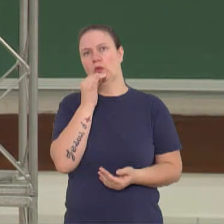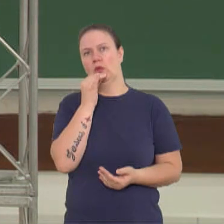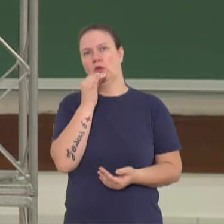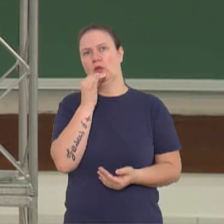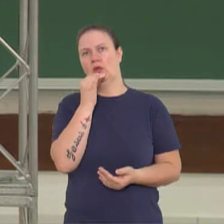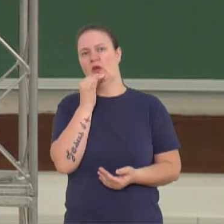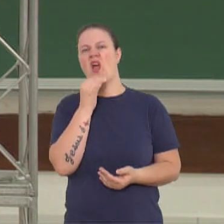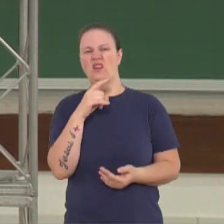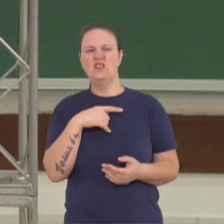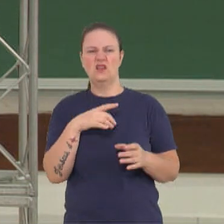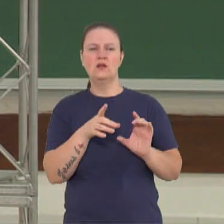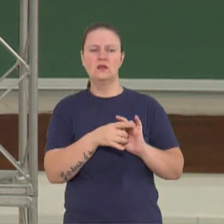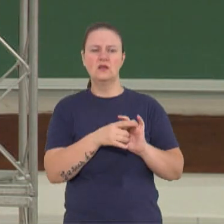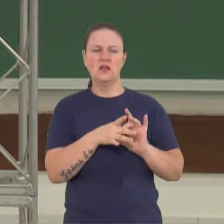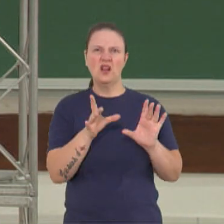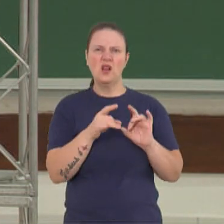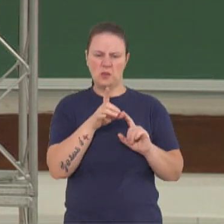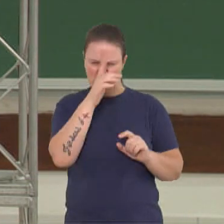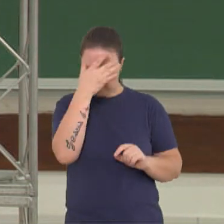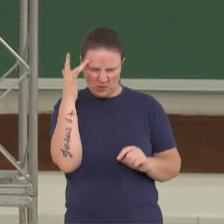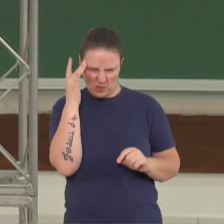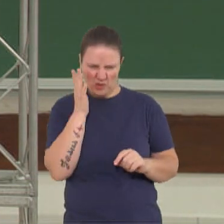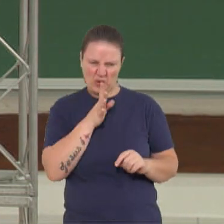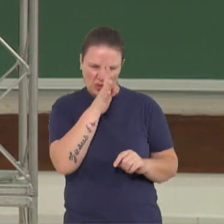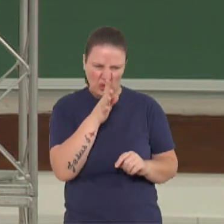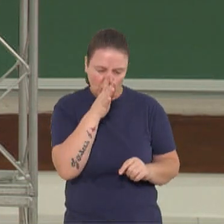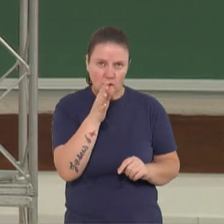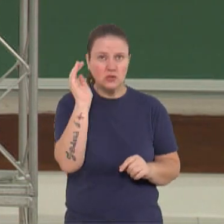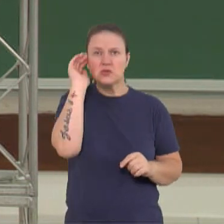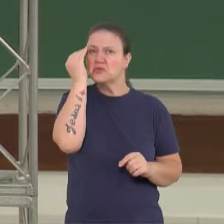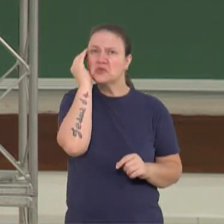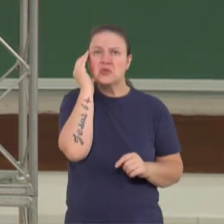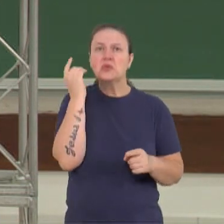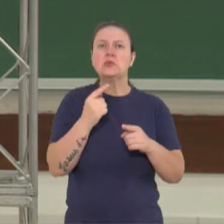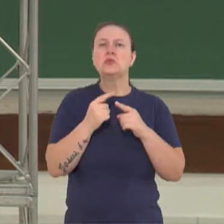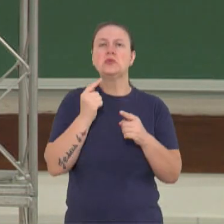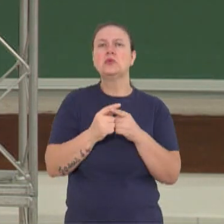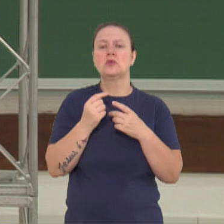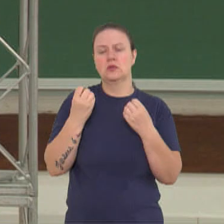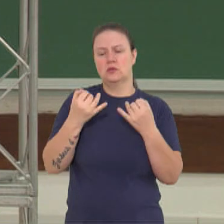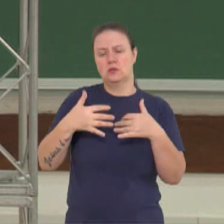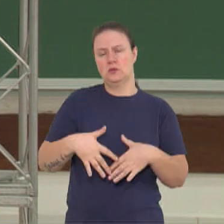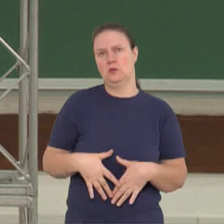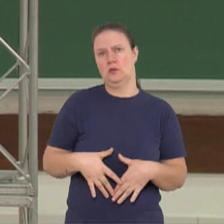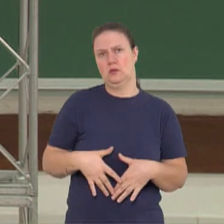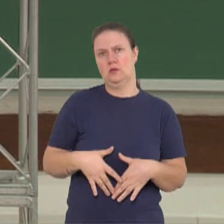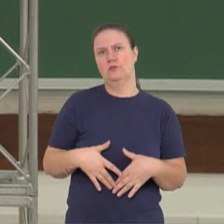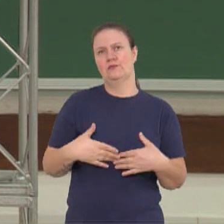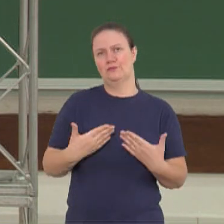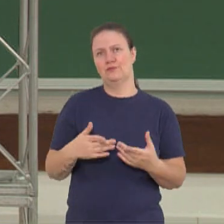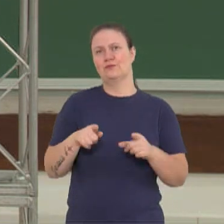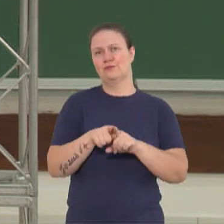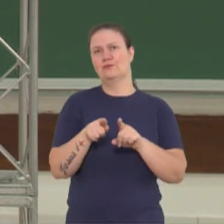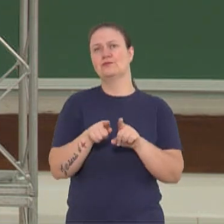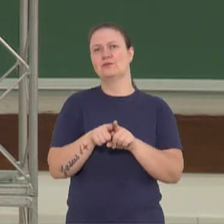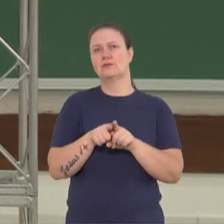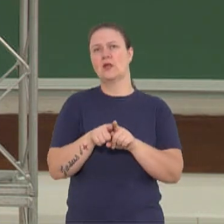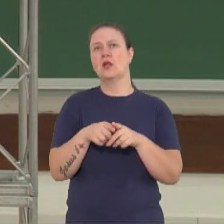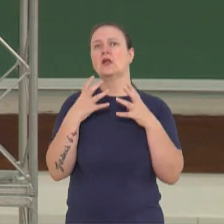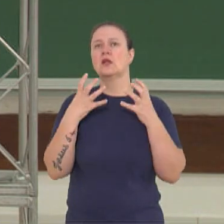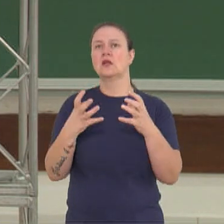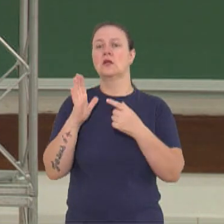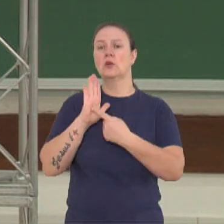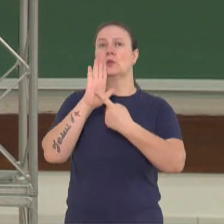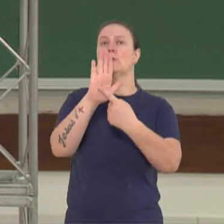suscetível a críticas, as pessoas não entenderem e criticarem, do que a explicações como o Diógenes Laércio fez aqui